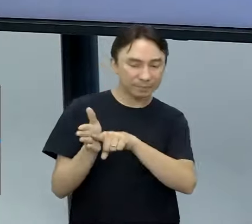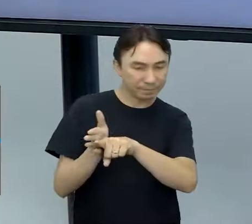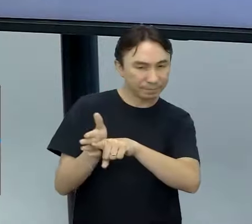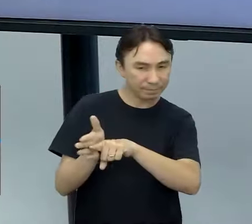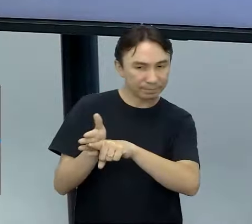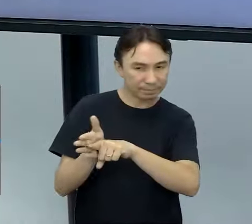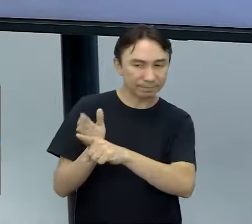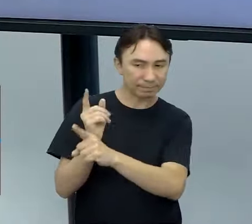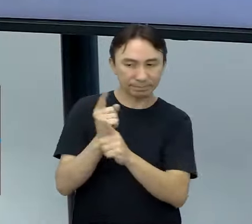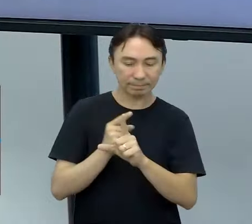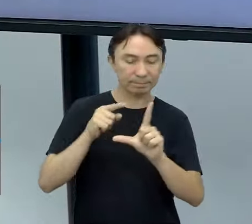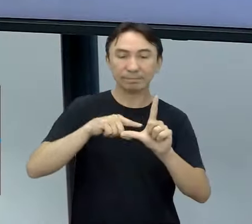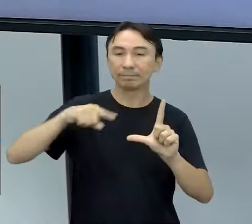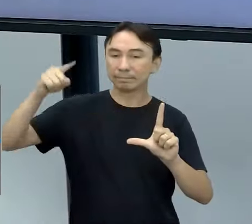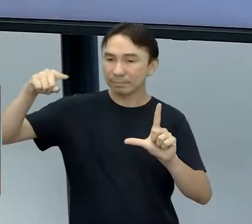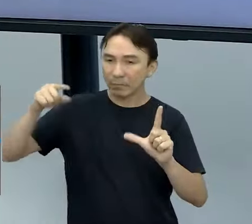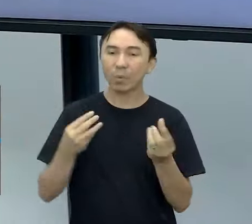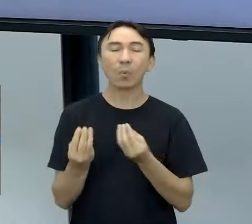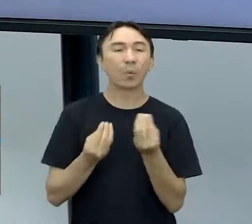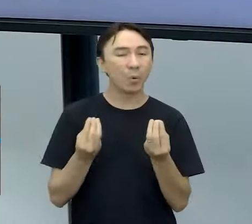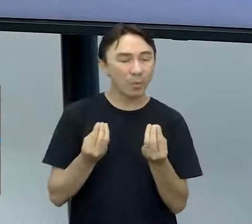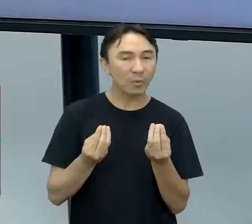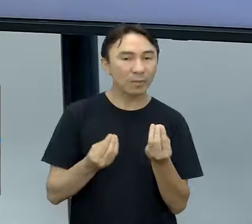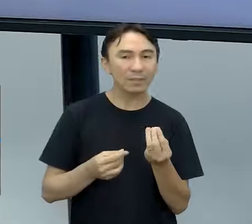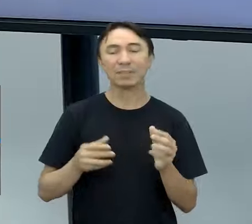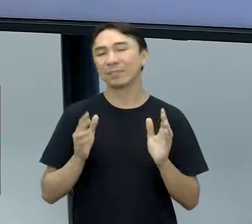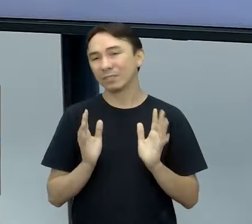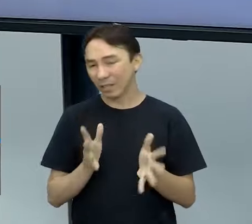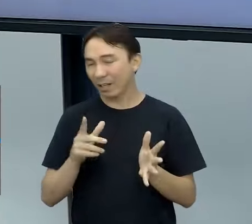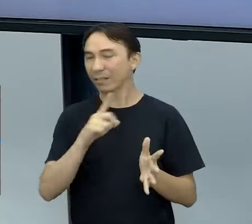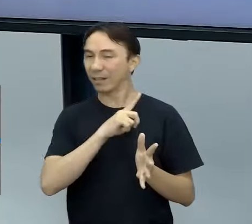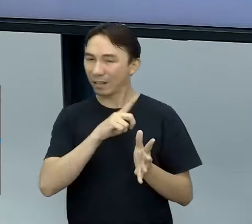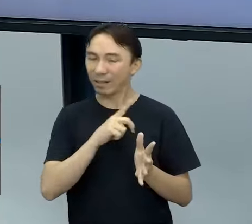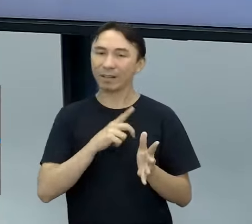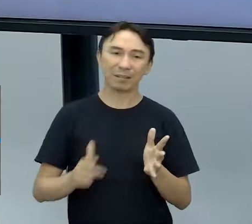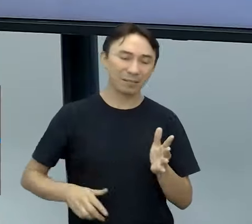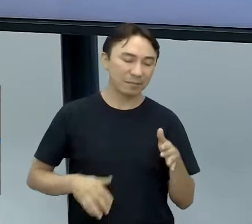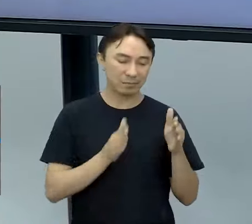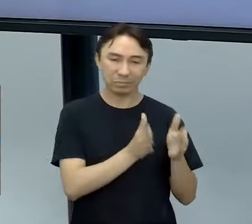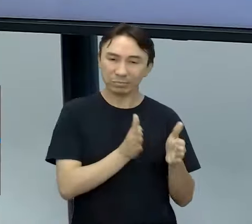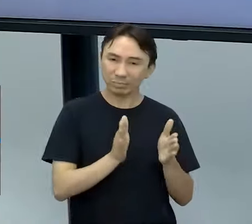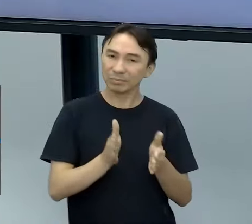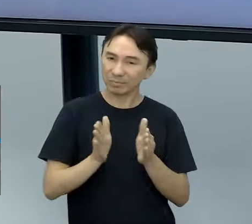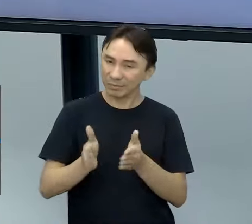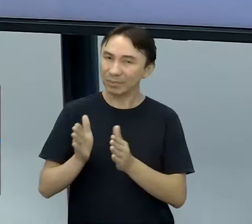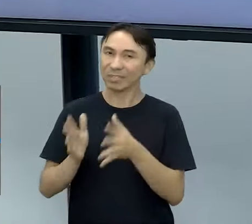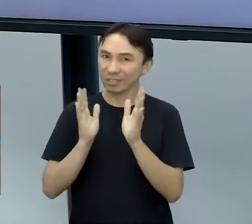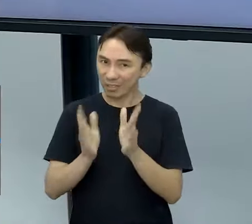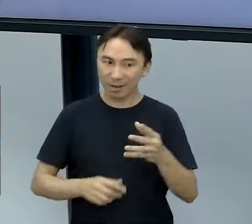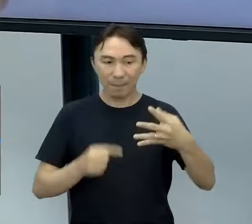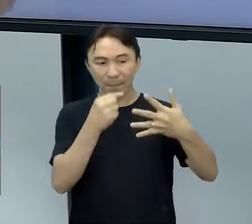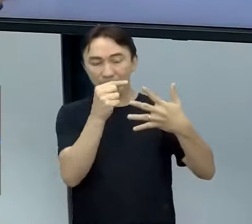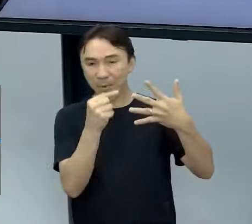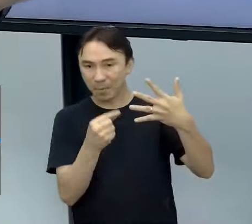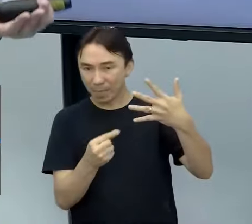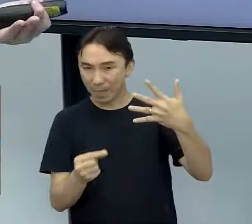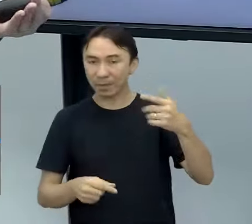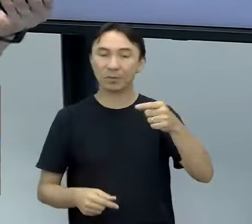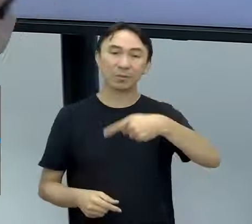gente começar já a executar pesquisa estatística, a gente preencheu todas aquelas etapas do planejamento, lembrando que a pesquisa é sobre doenças de